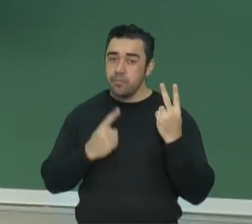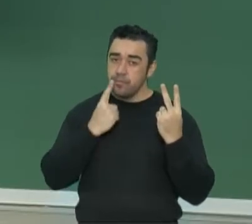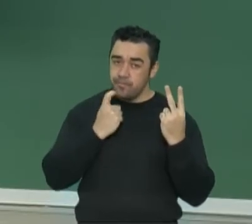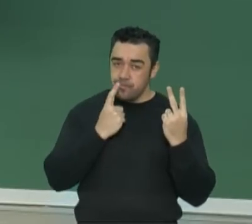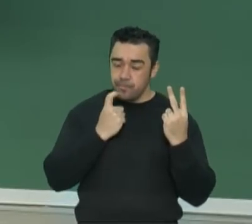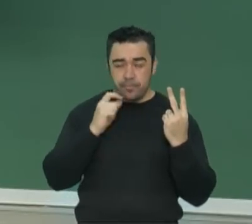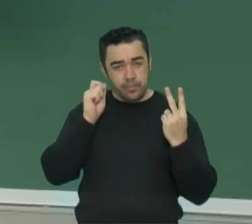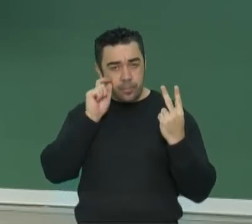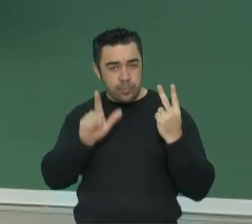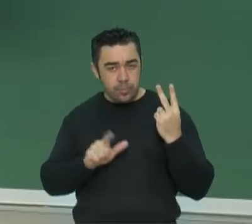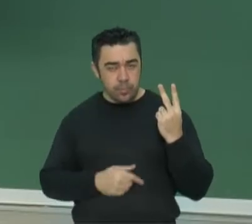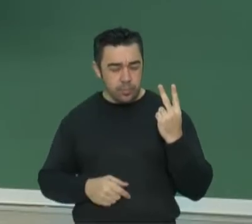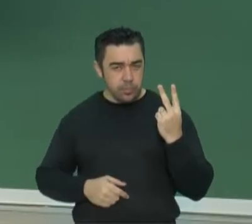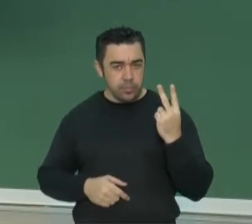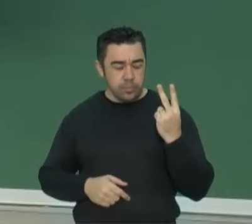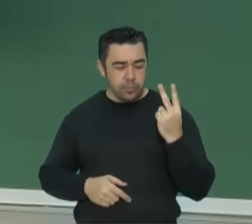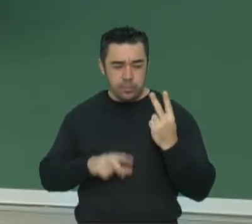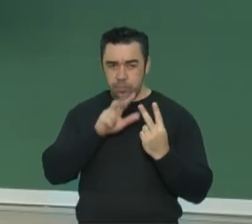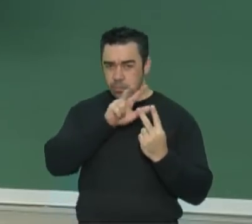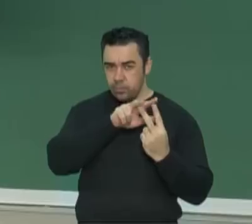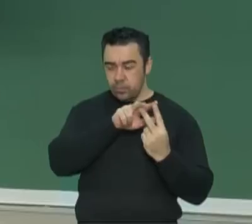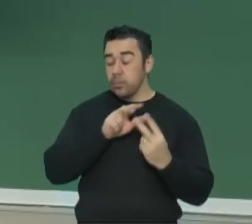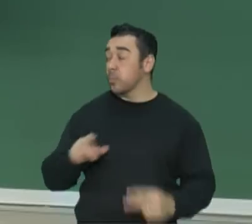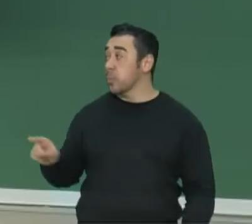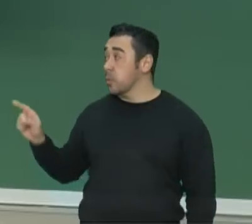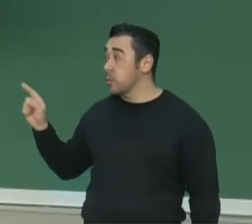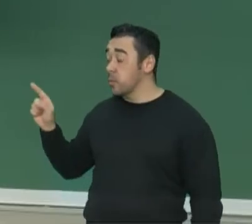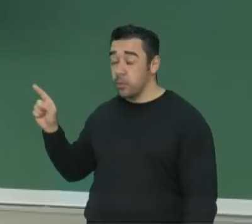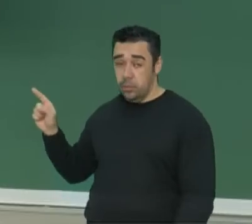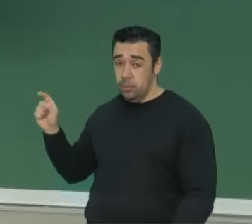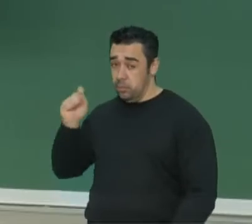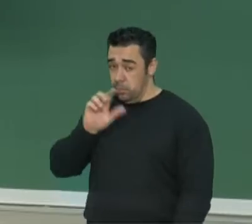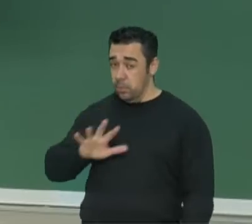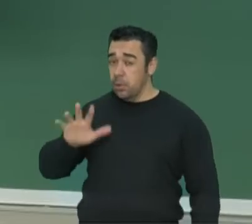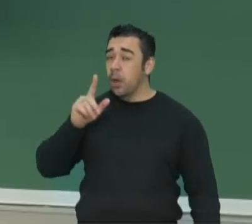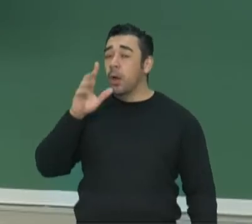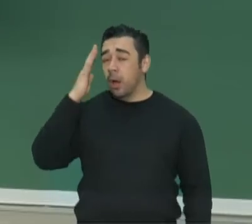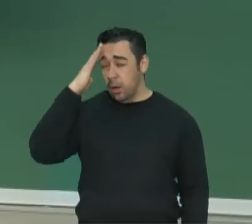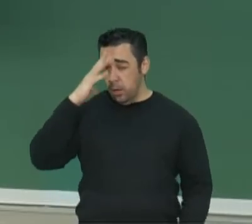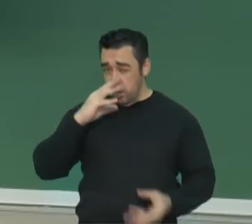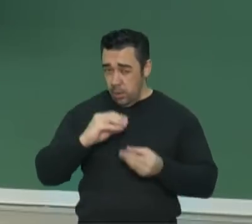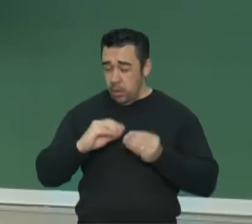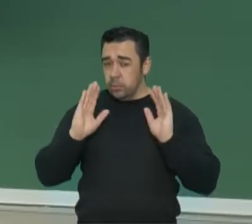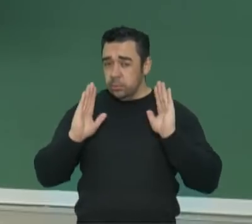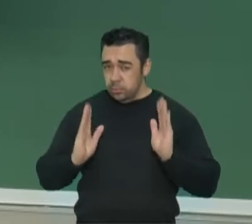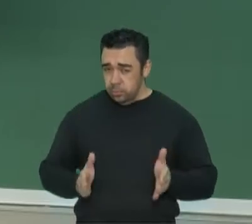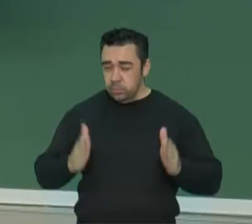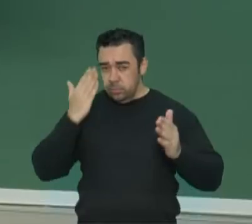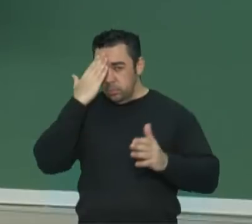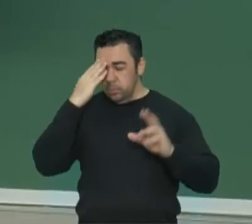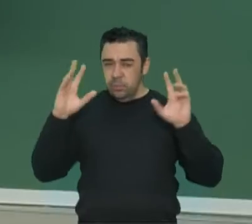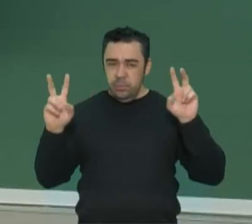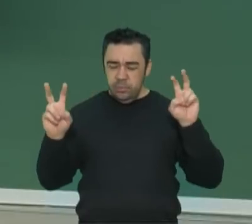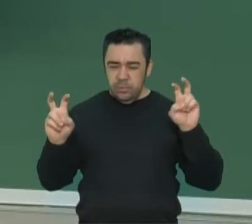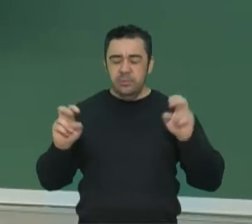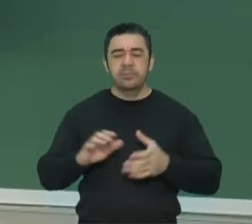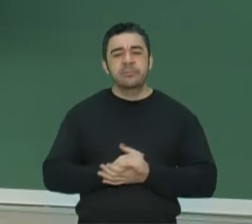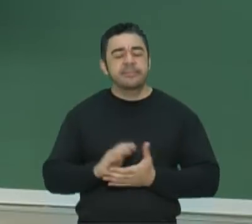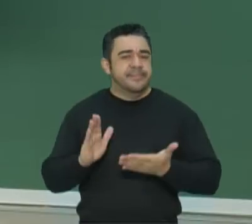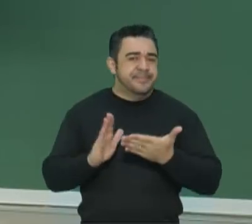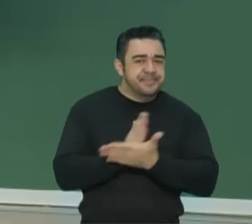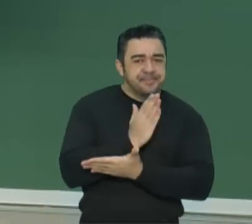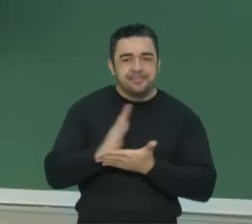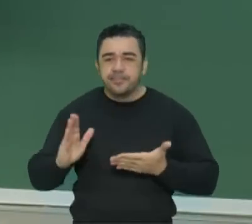cores. Essa imagem te é familiar, tranquilo, você já está entendendo qual é o nosso assunto, não é? Essa divisão